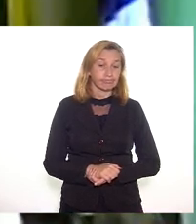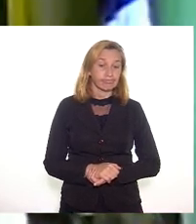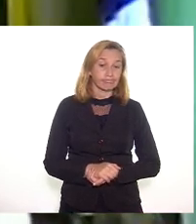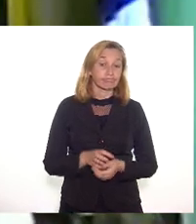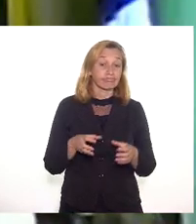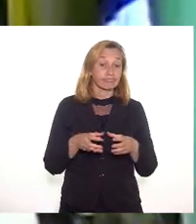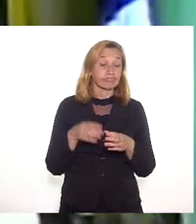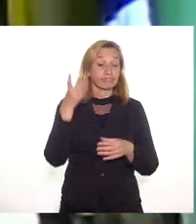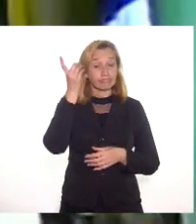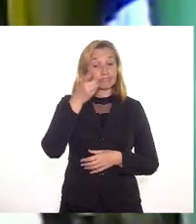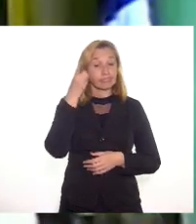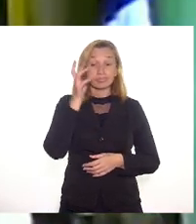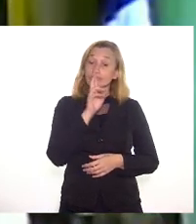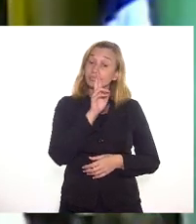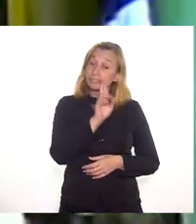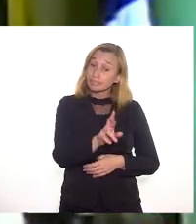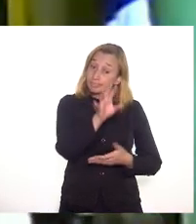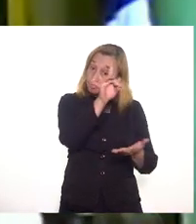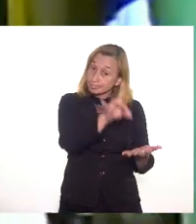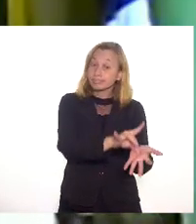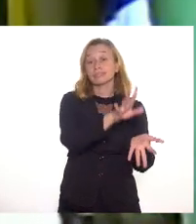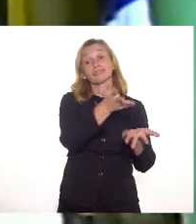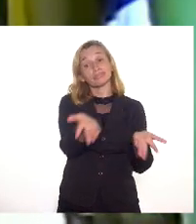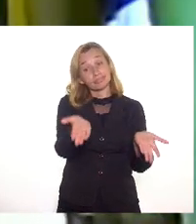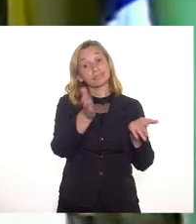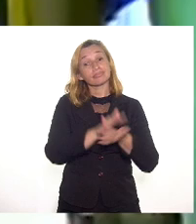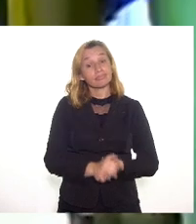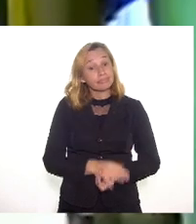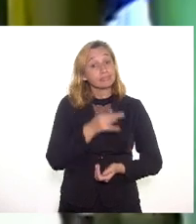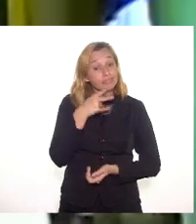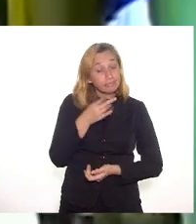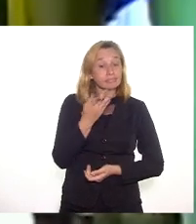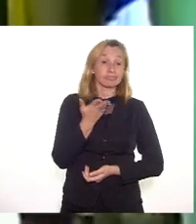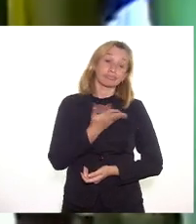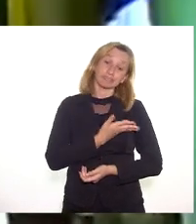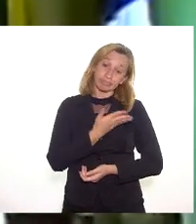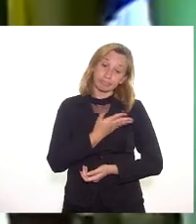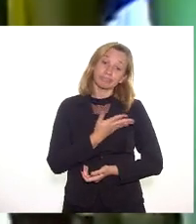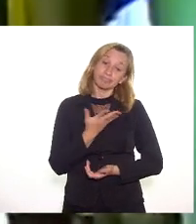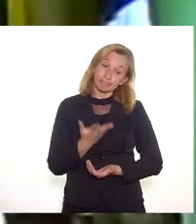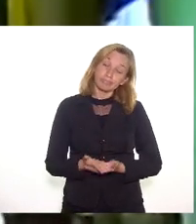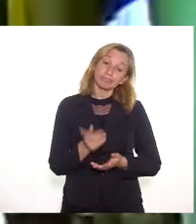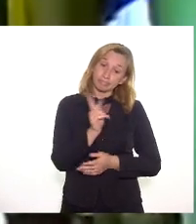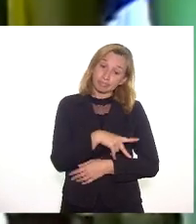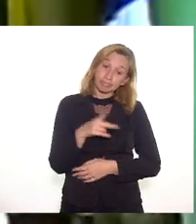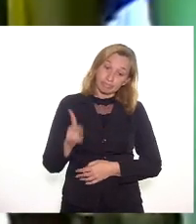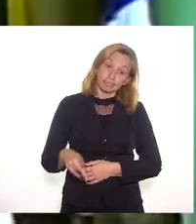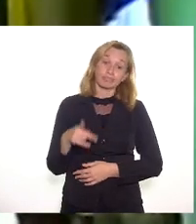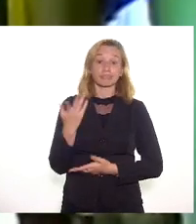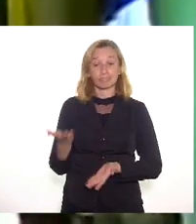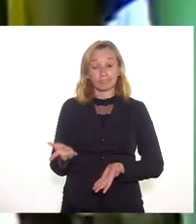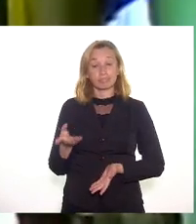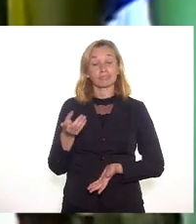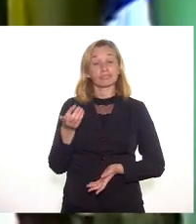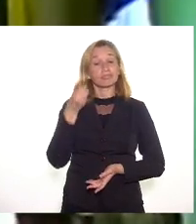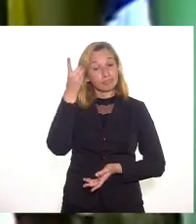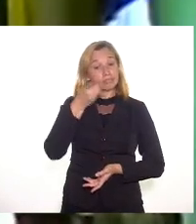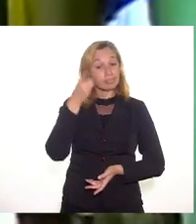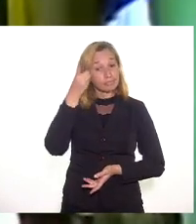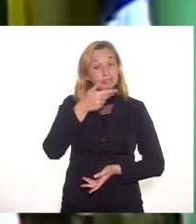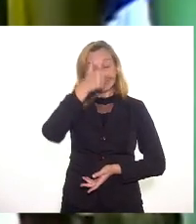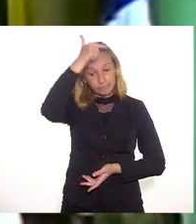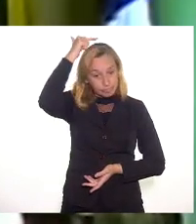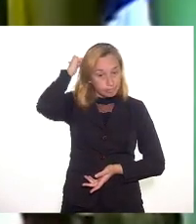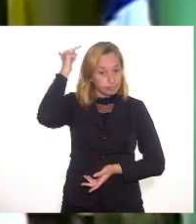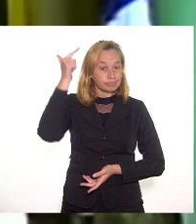os resultados reais, como diz o nobre e querido professor deputado Luiz